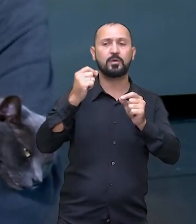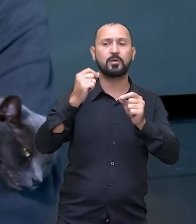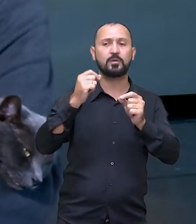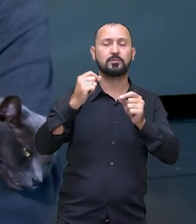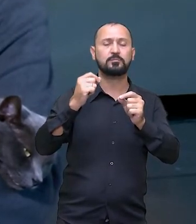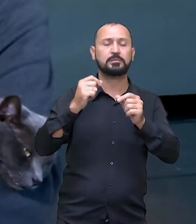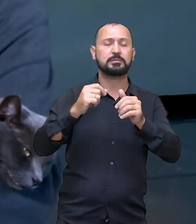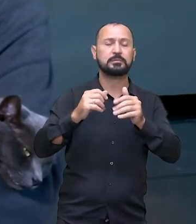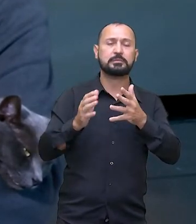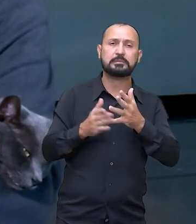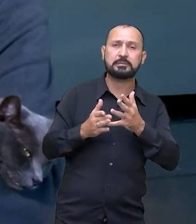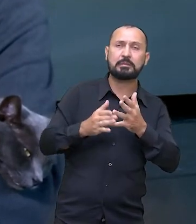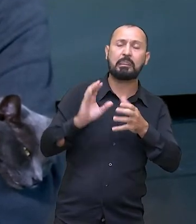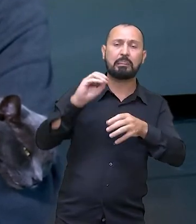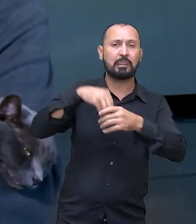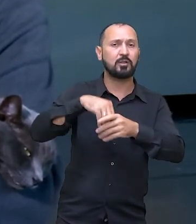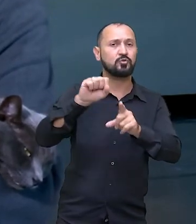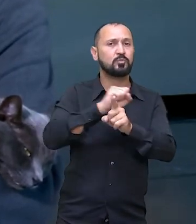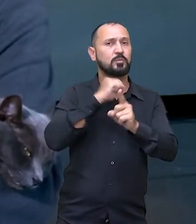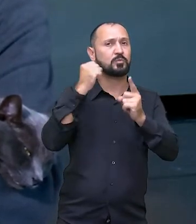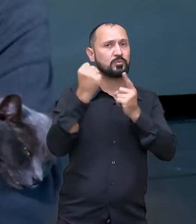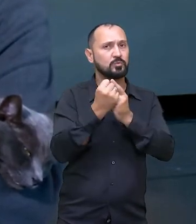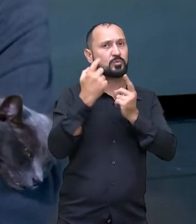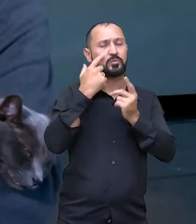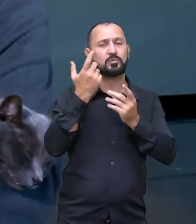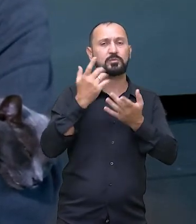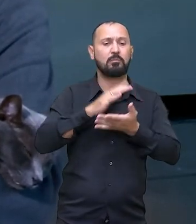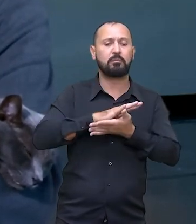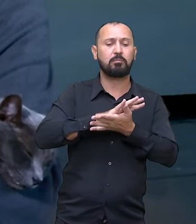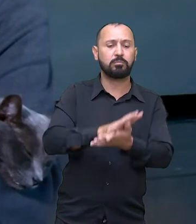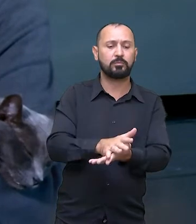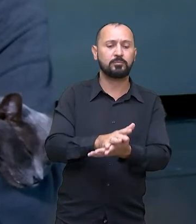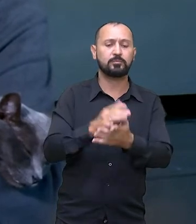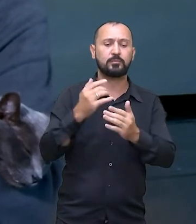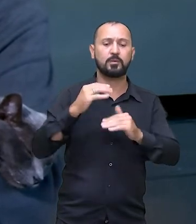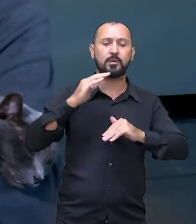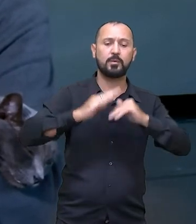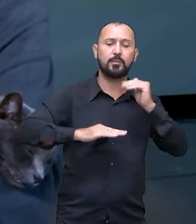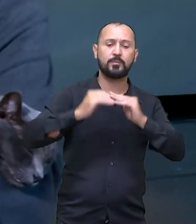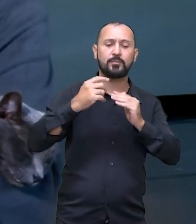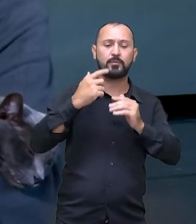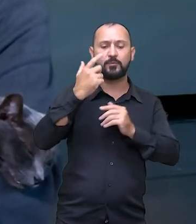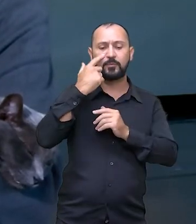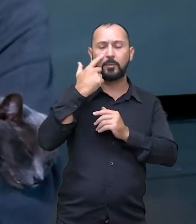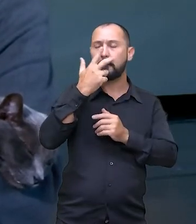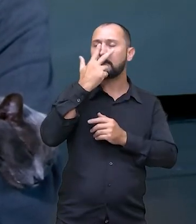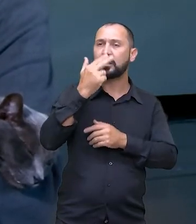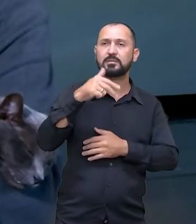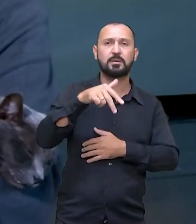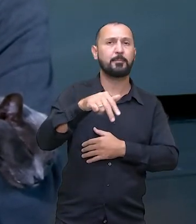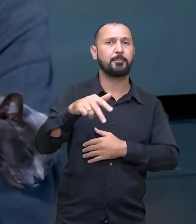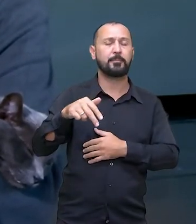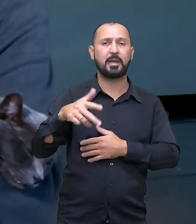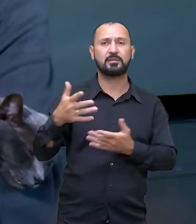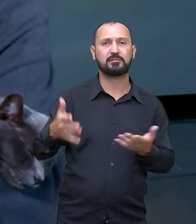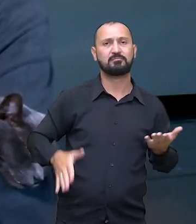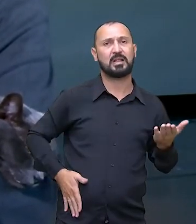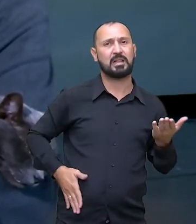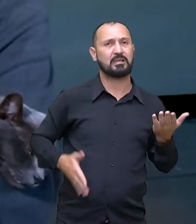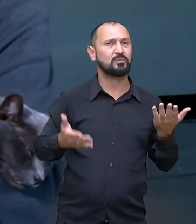colocados abaixo, né, por uma sociedade, são desclassificados, artistas são vistos como marginais,